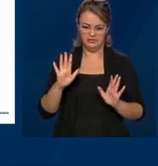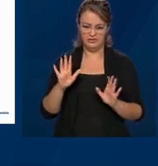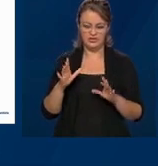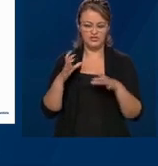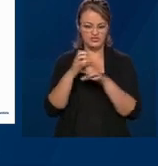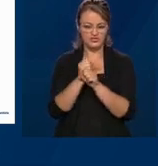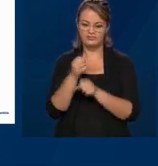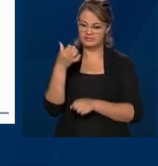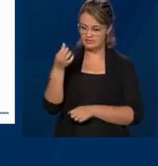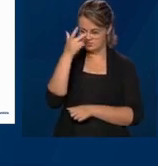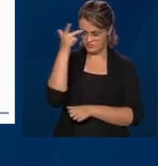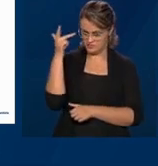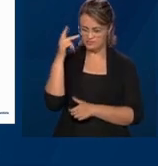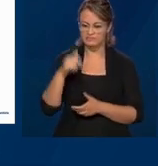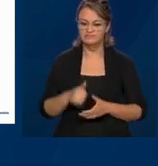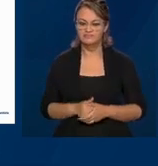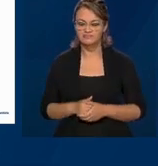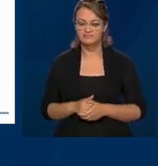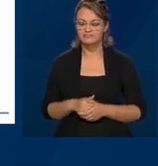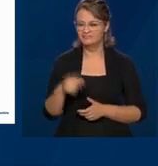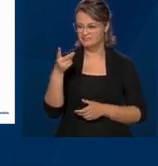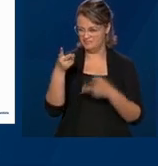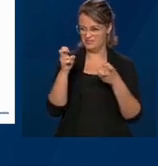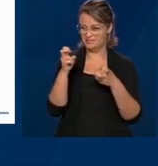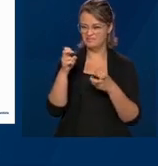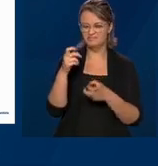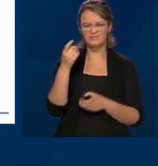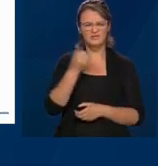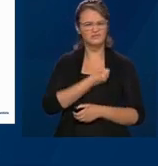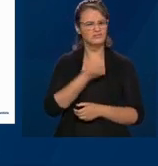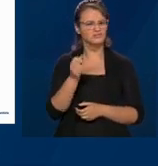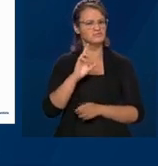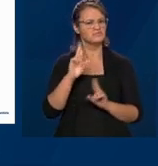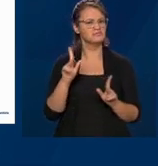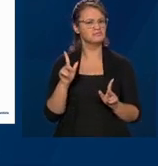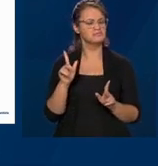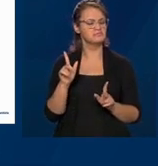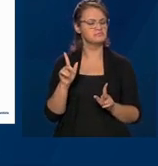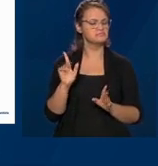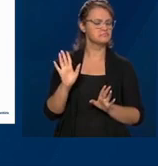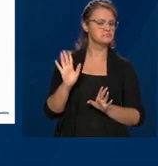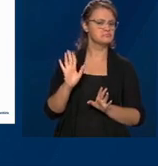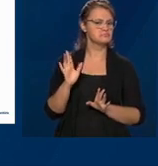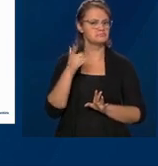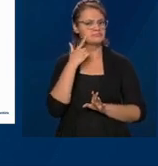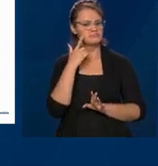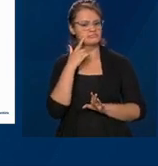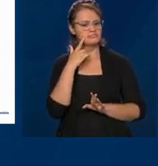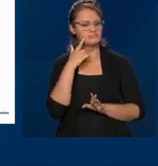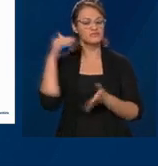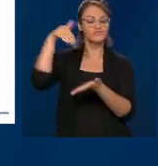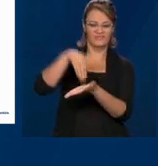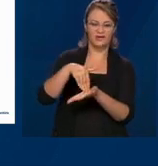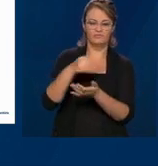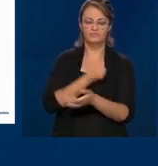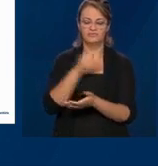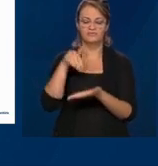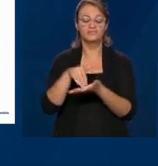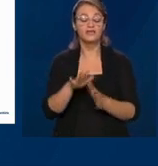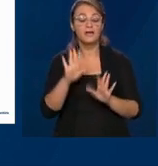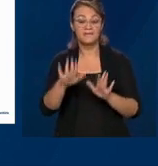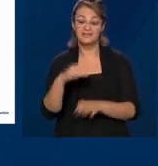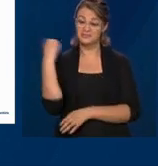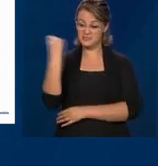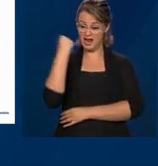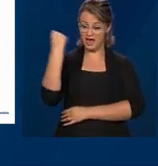total de 6. Estou percebendo ali um número ali diferente, mas ali no total. Mas no caso